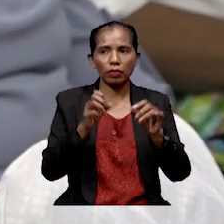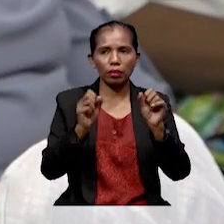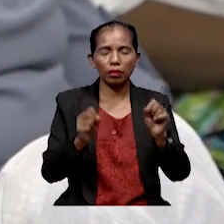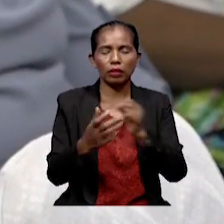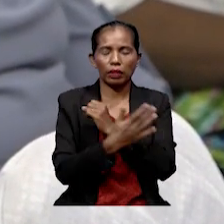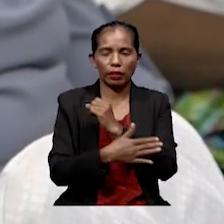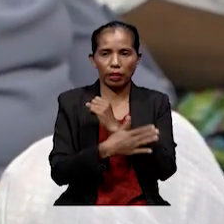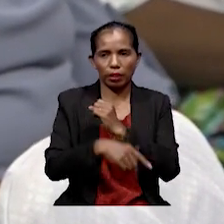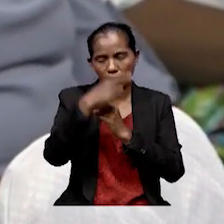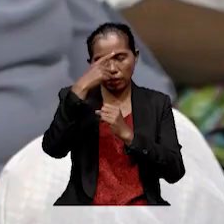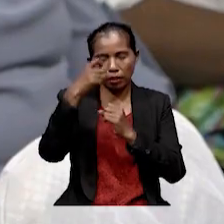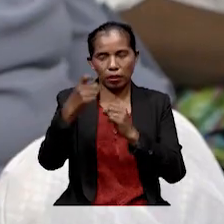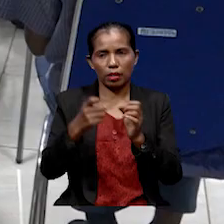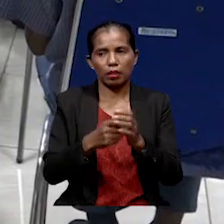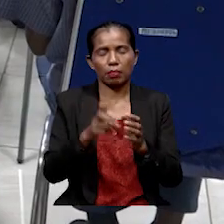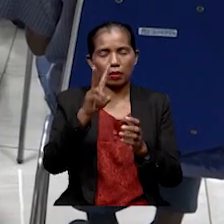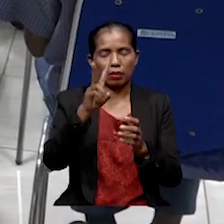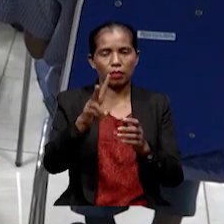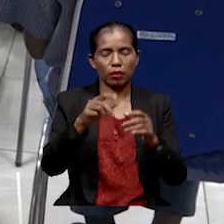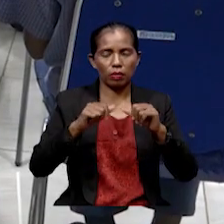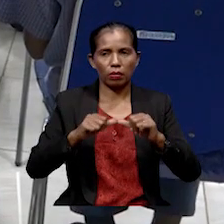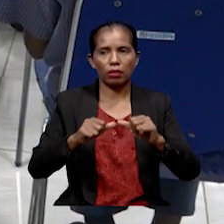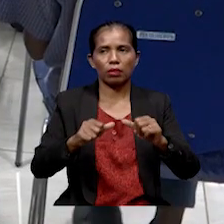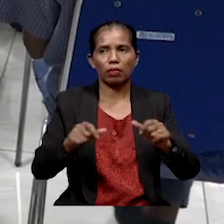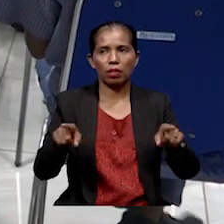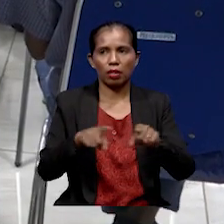railaran, tamba de instituição rua refere continua